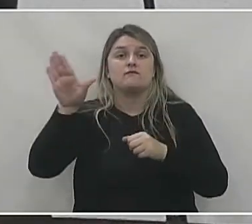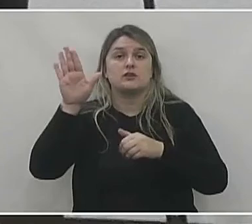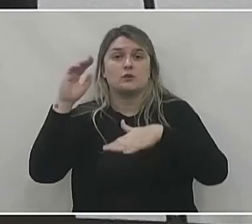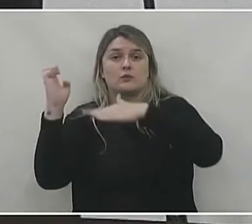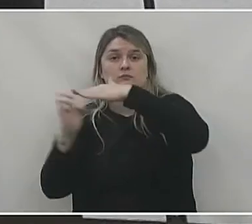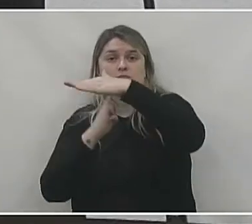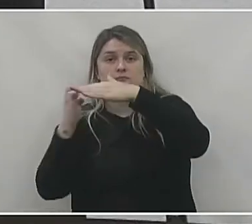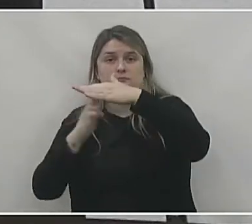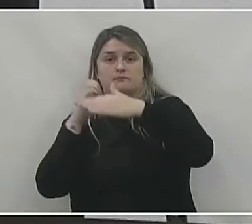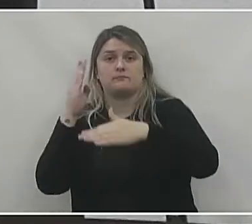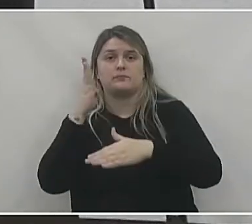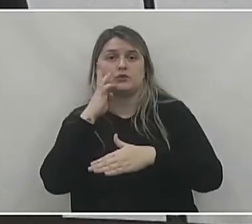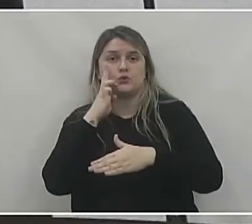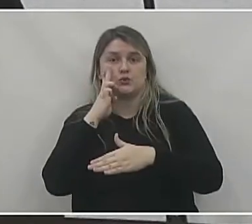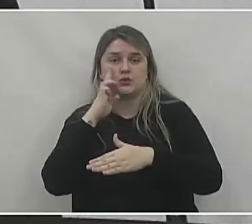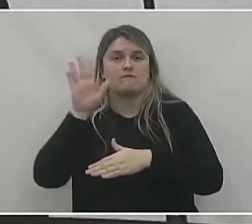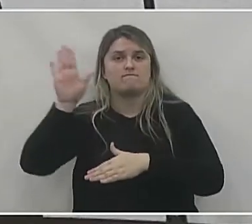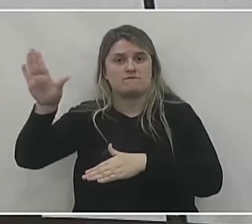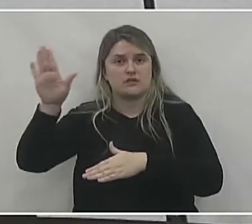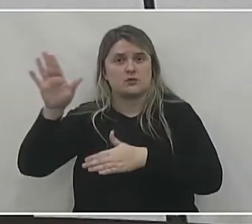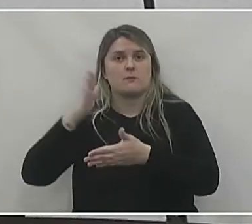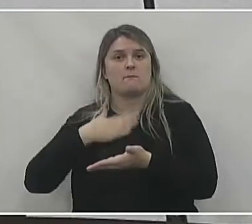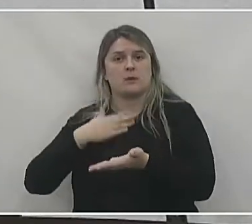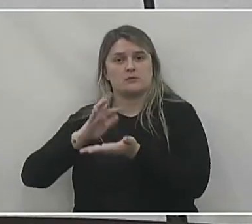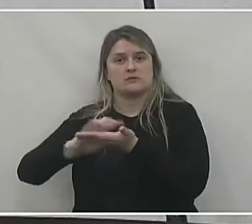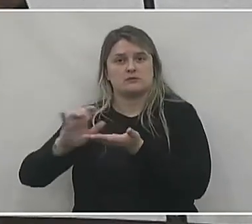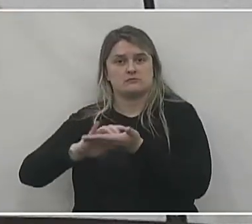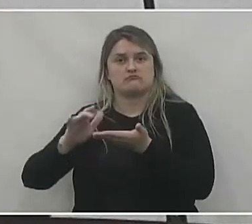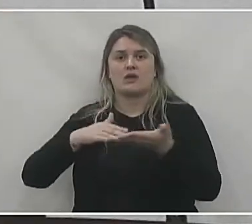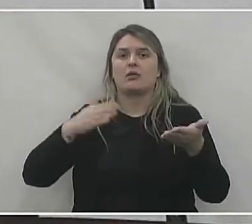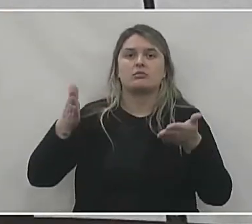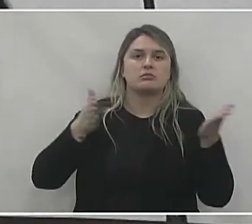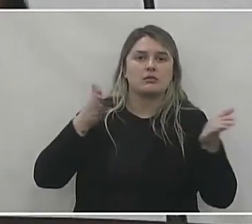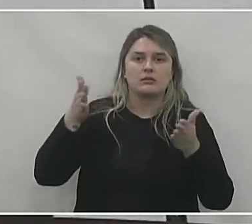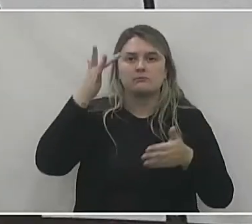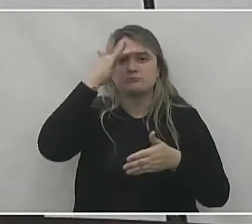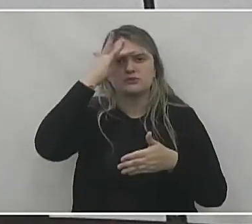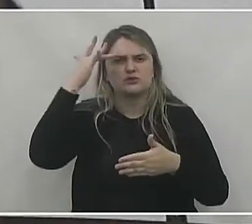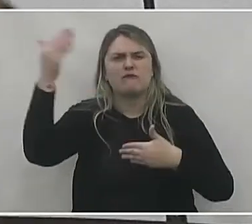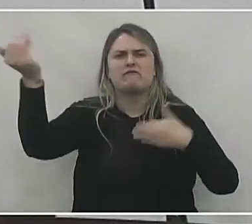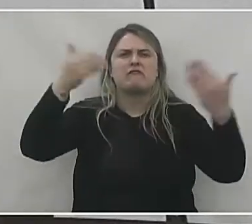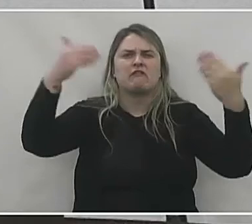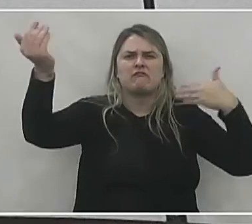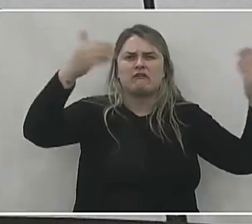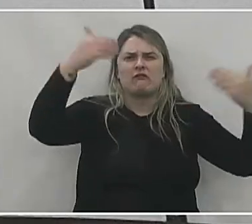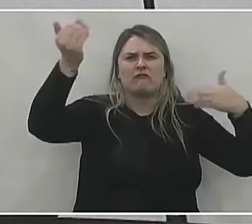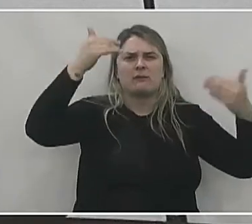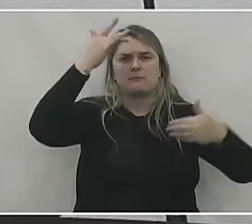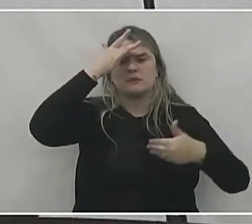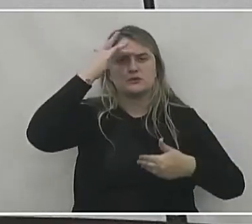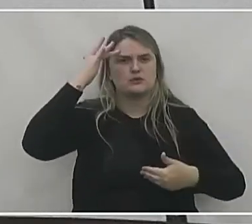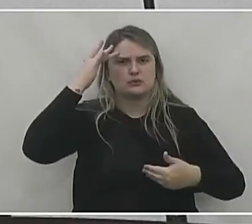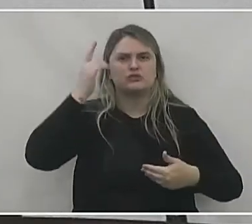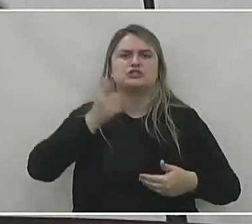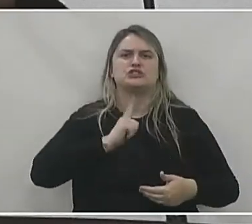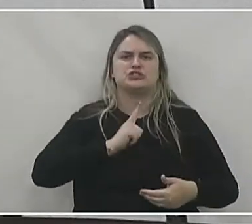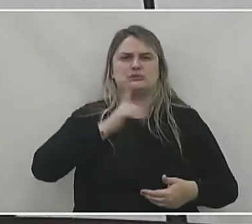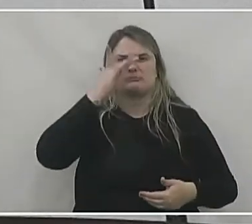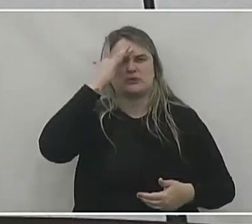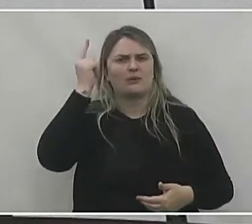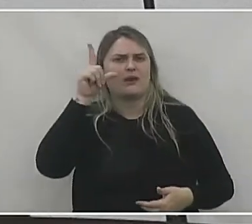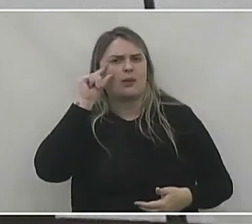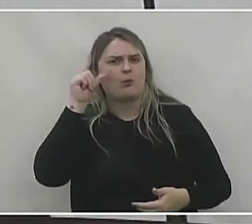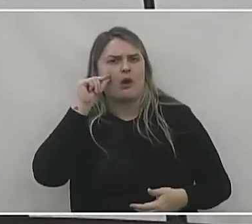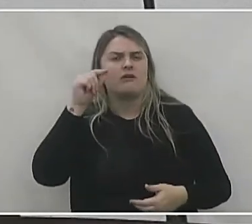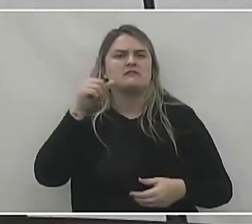porque eu não posso viajar também. Eu fico no meu escritório atendendo as pessoas, tem vindo muita gente de fora. Hoje, por exemplo, tinha gente de Guarapuava,